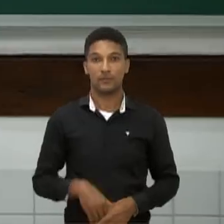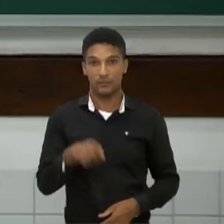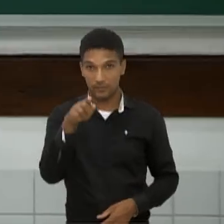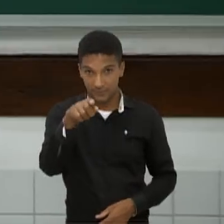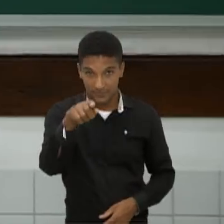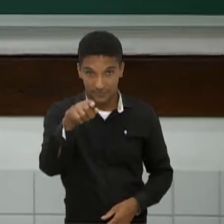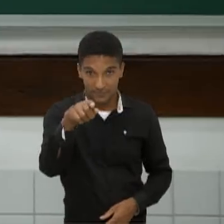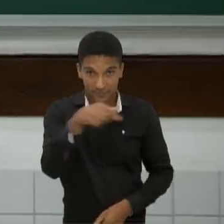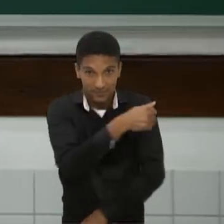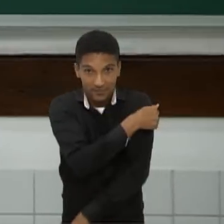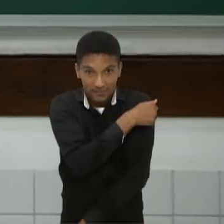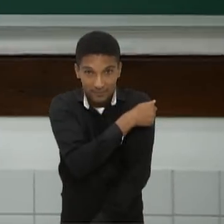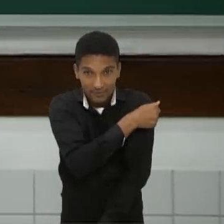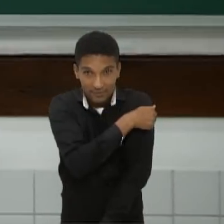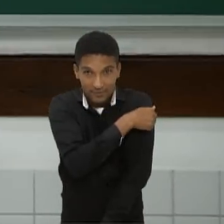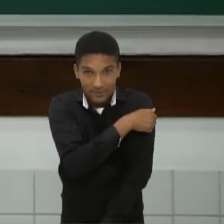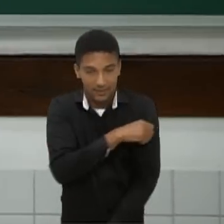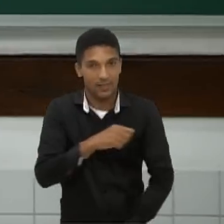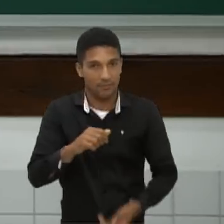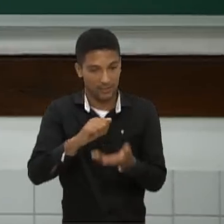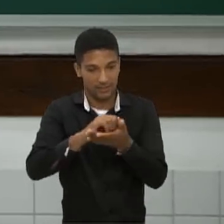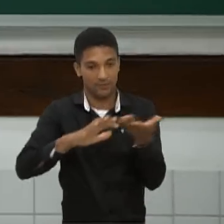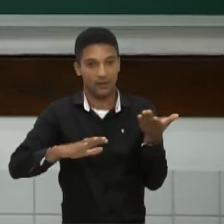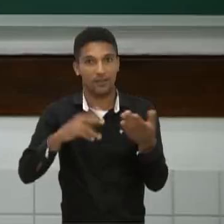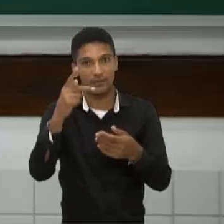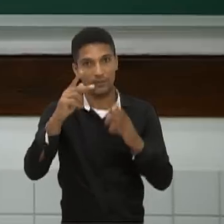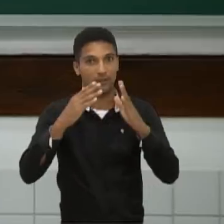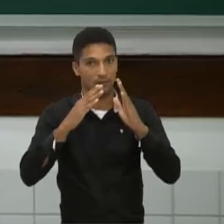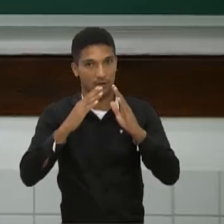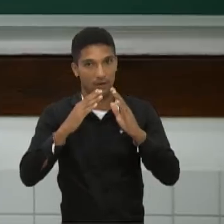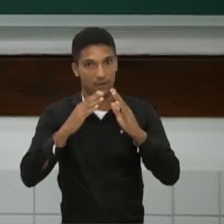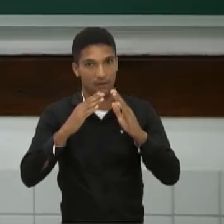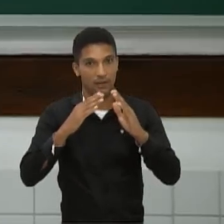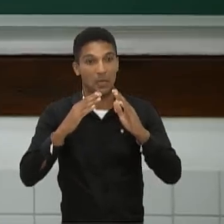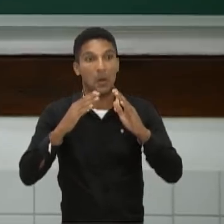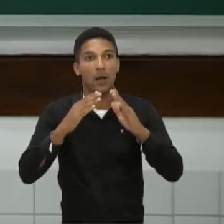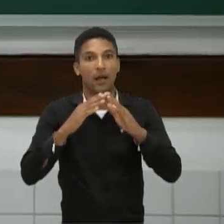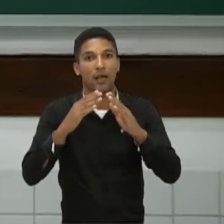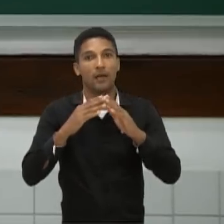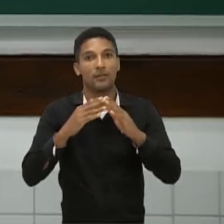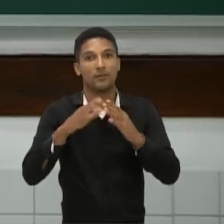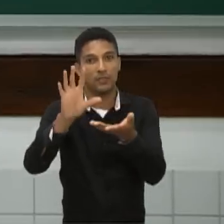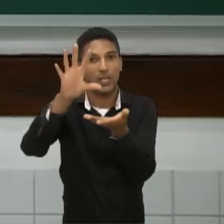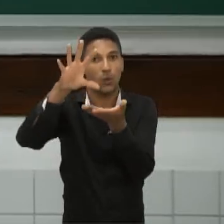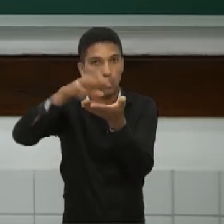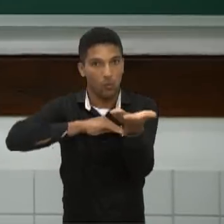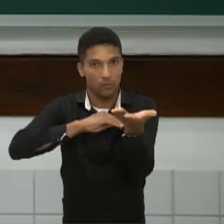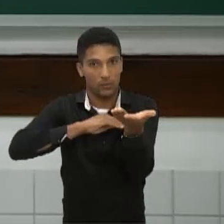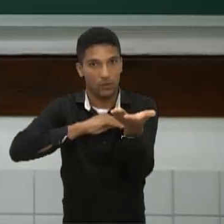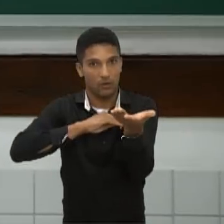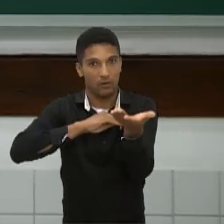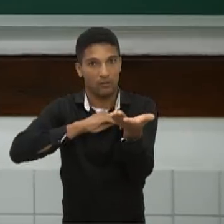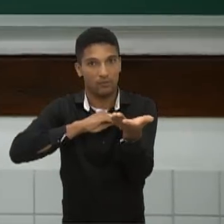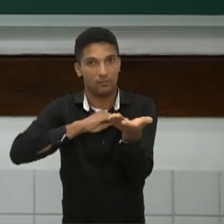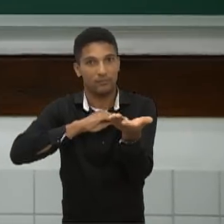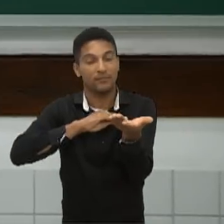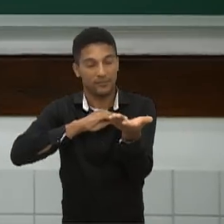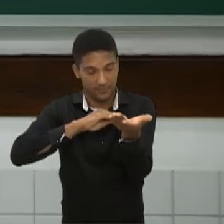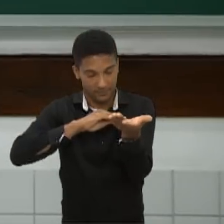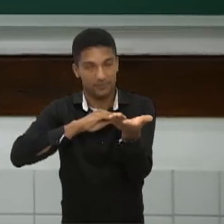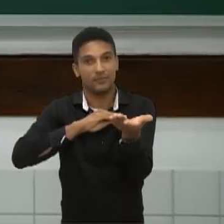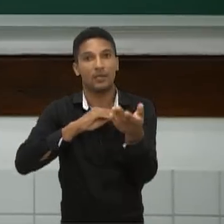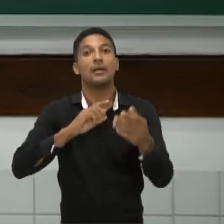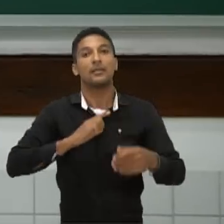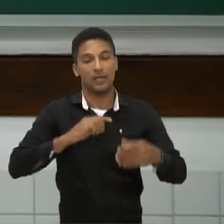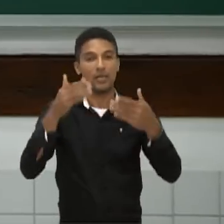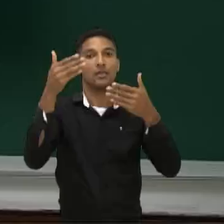E aí, galerinha, então, ó, ficou essa tarefinha para casa para vocês, tá bom? Espero que tenha dado tempo de copiar. Se não copiou, tá lá no slide, tá? Copiem